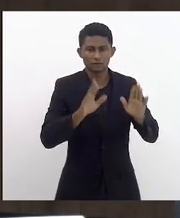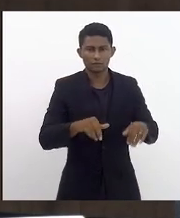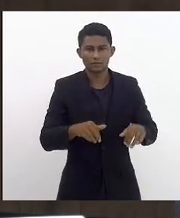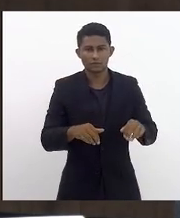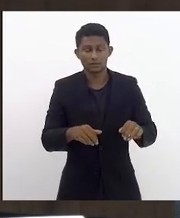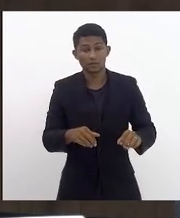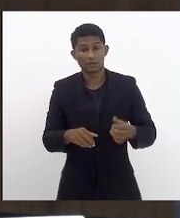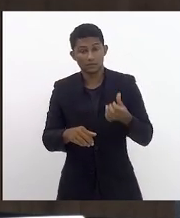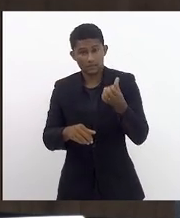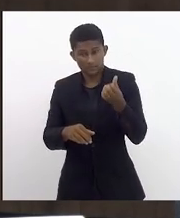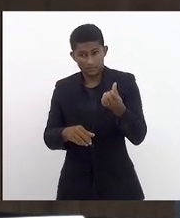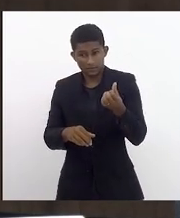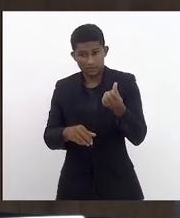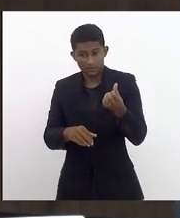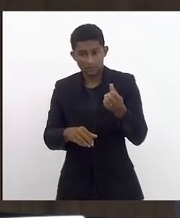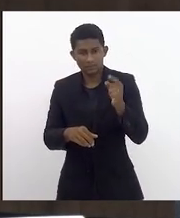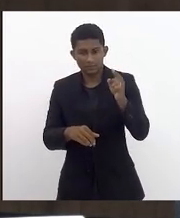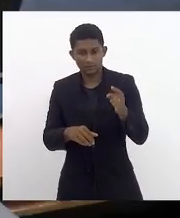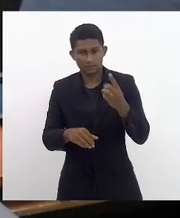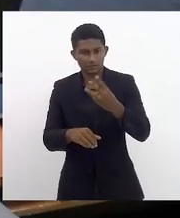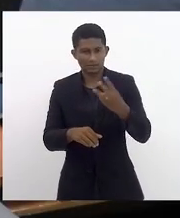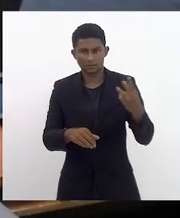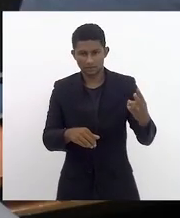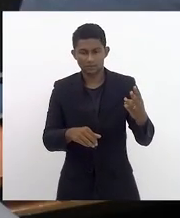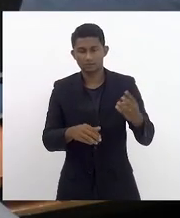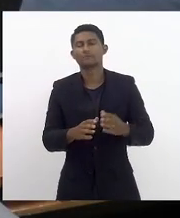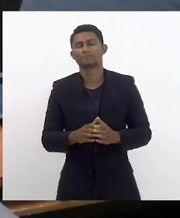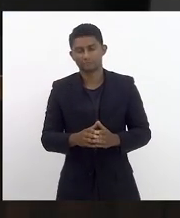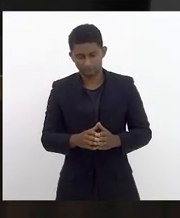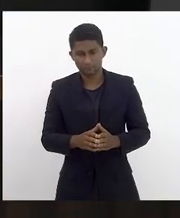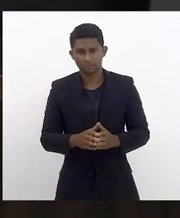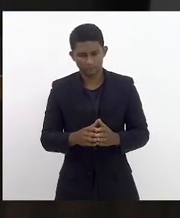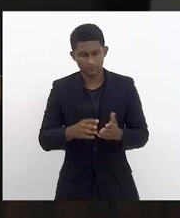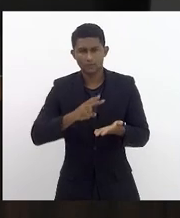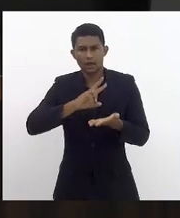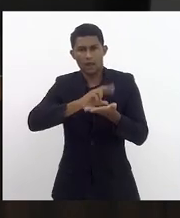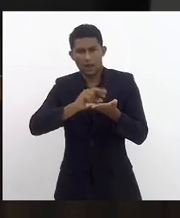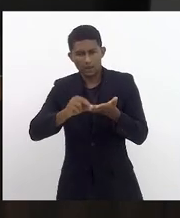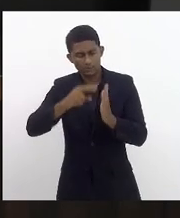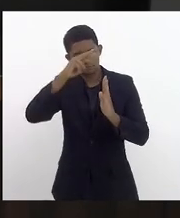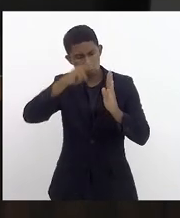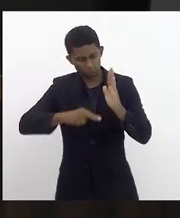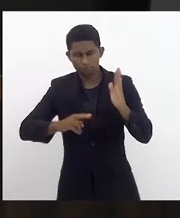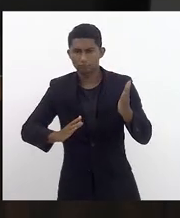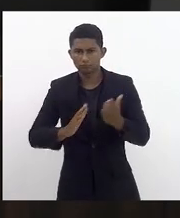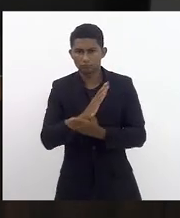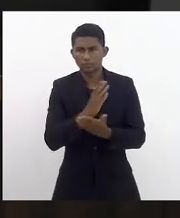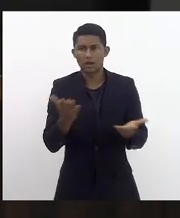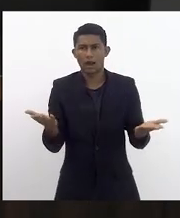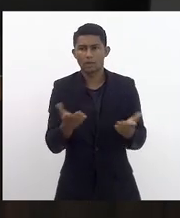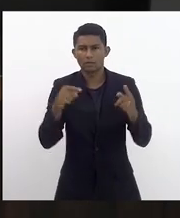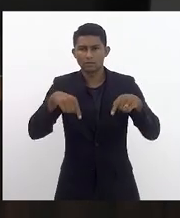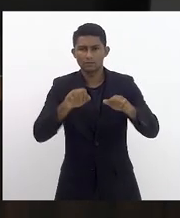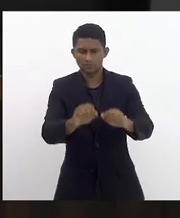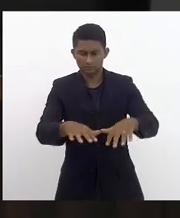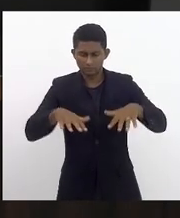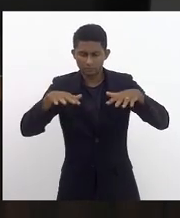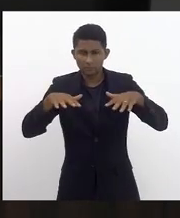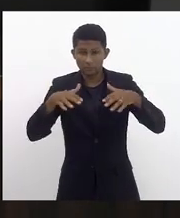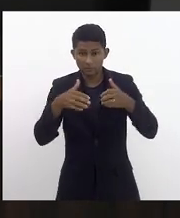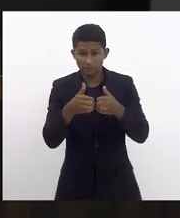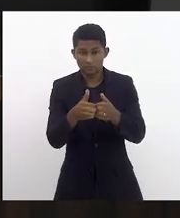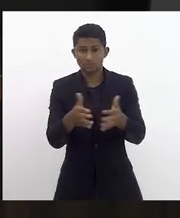18 horas e 33 minutos. Lida e aprovada a ata, passa-se ao expediente inicial.